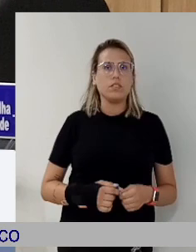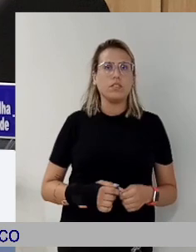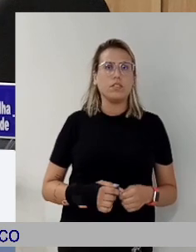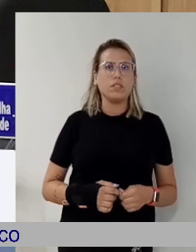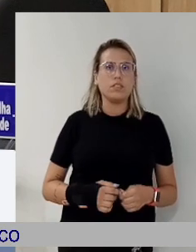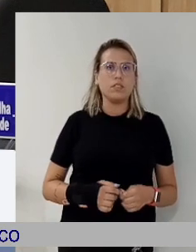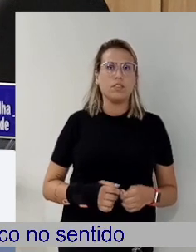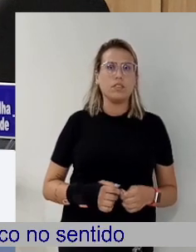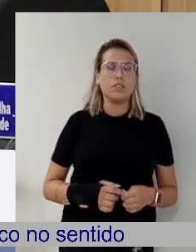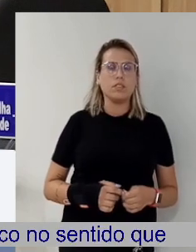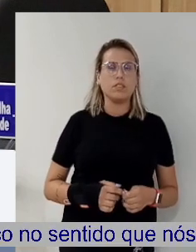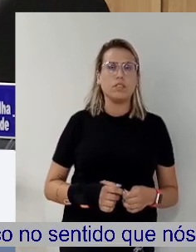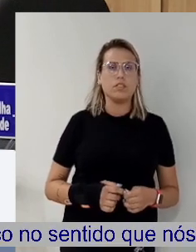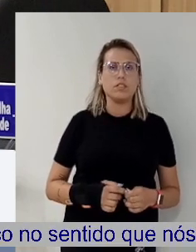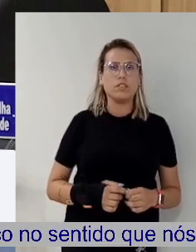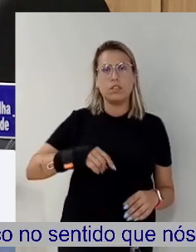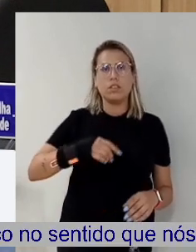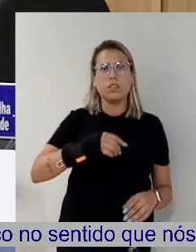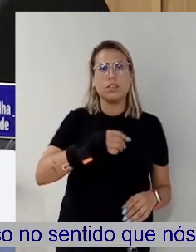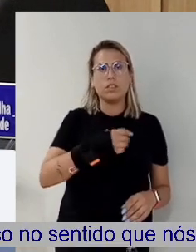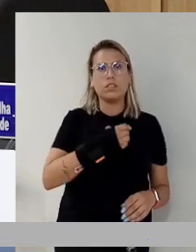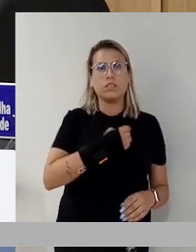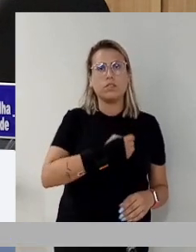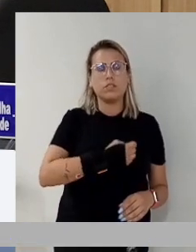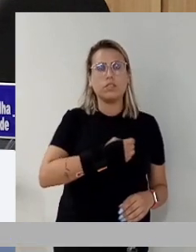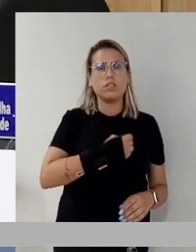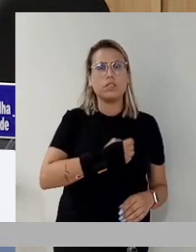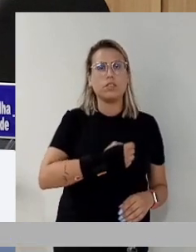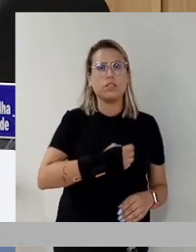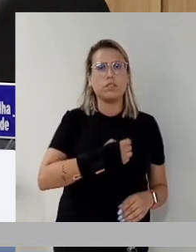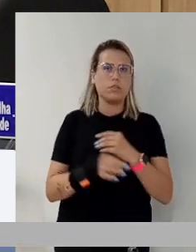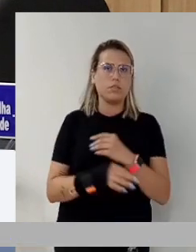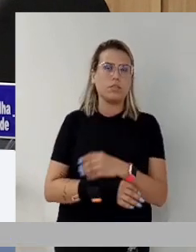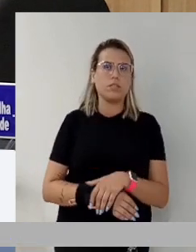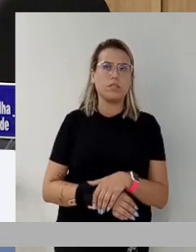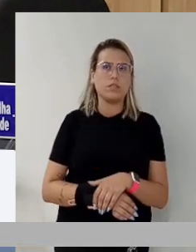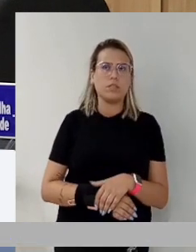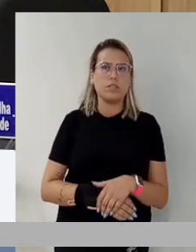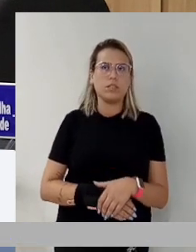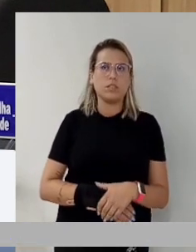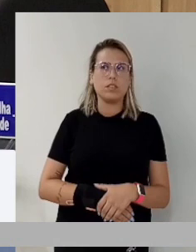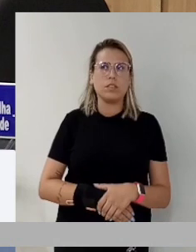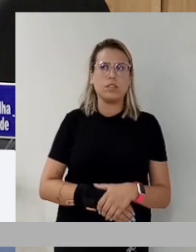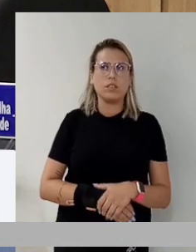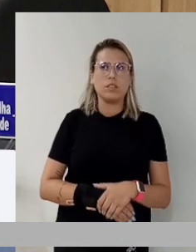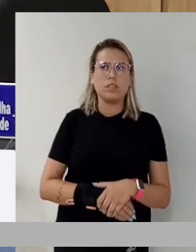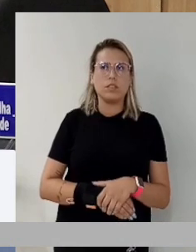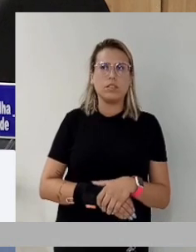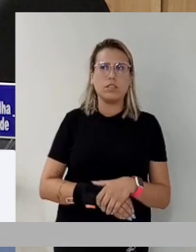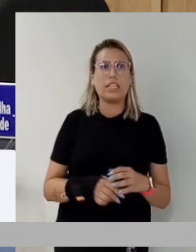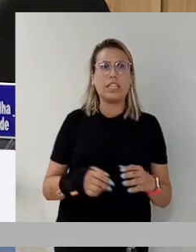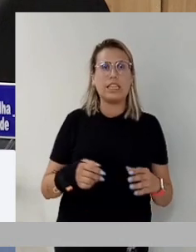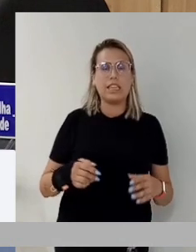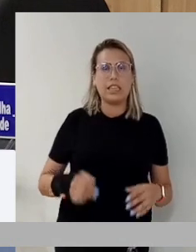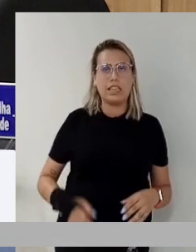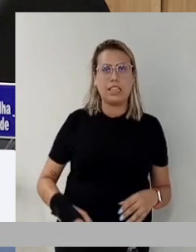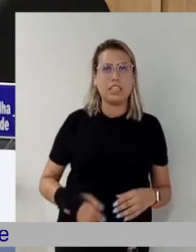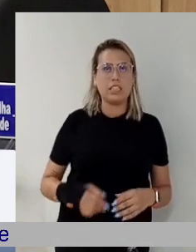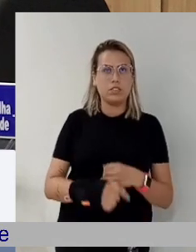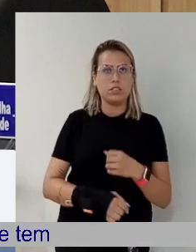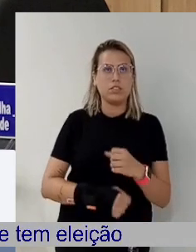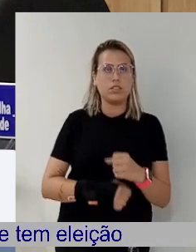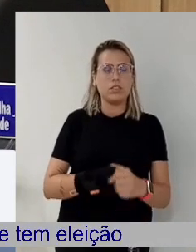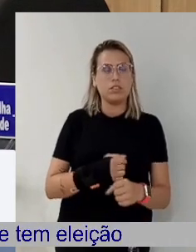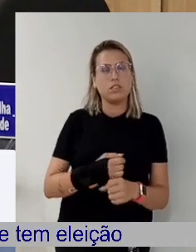no sentido de que nós vivemos no tabuleiro e neste ano que tem eleição